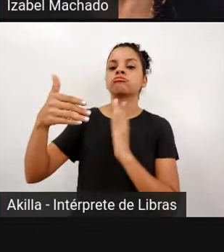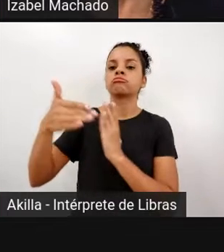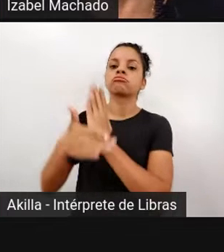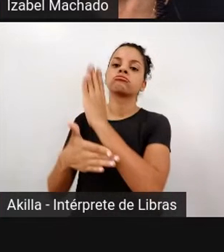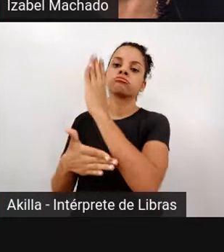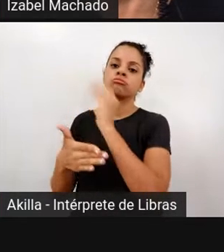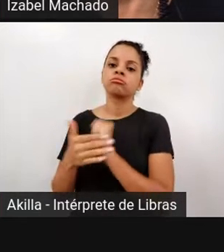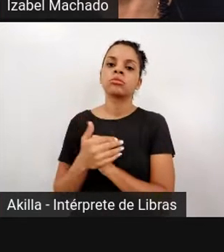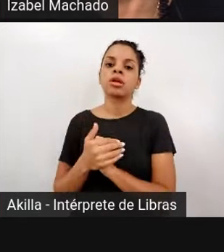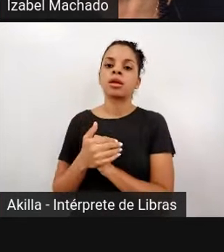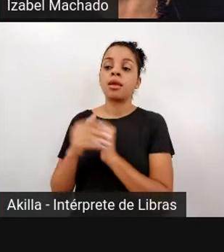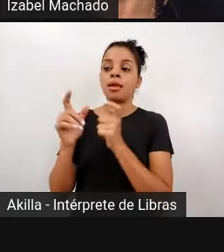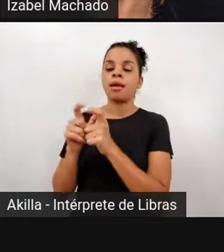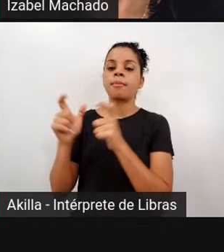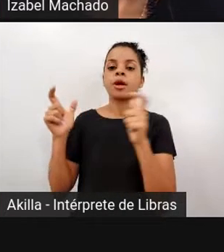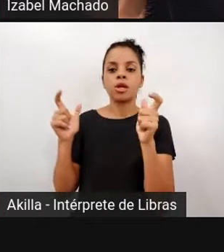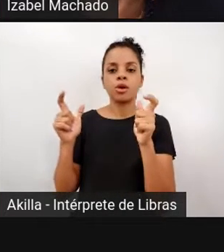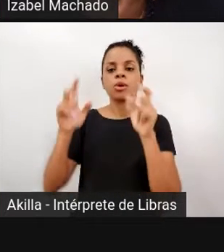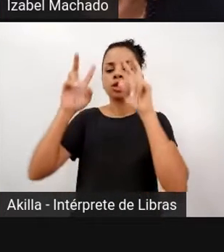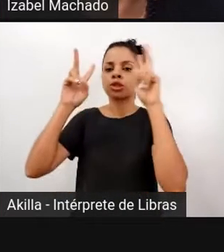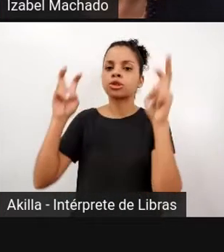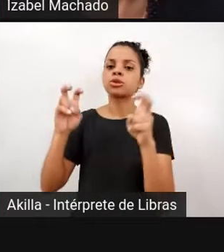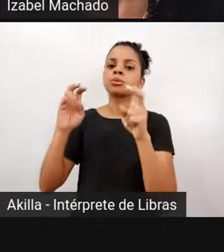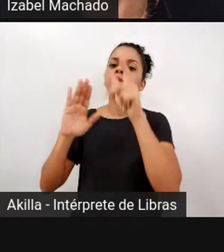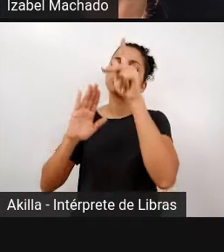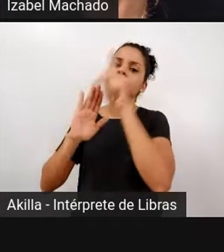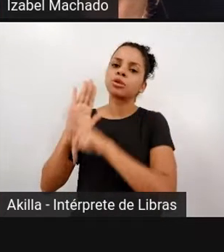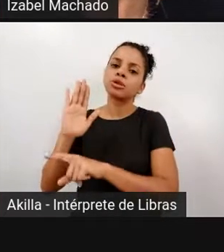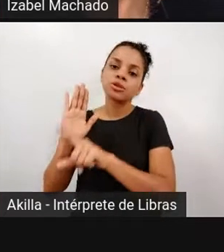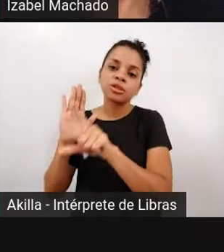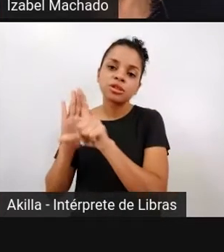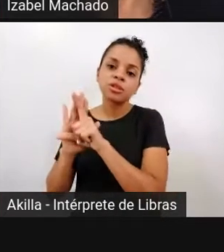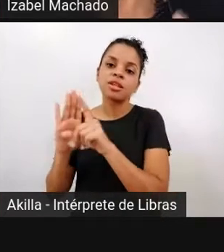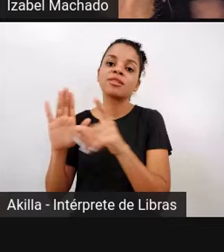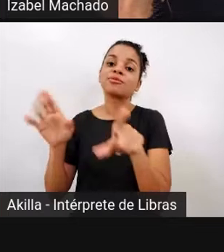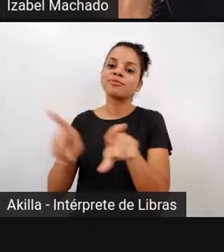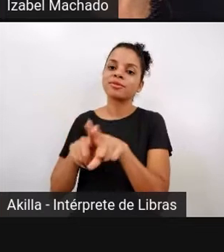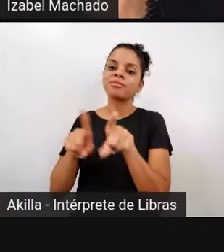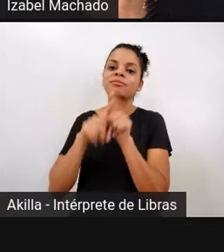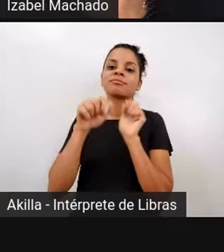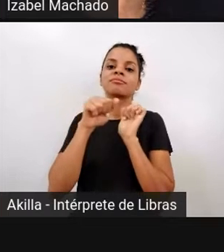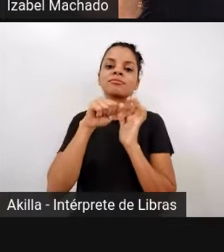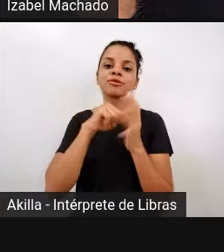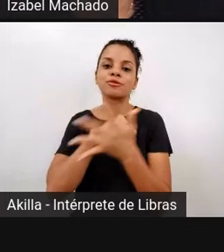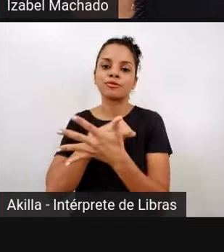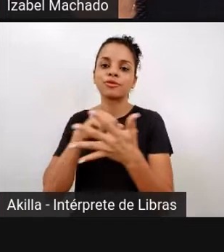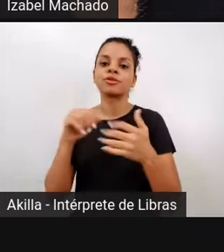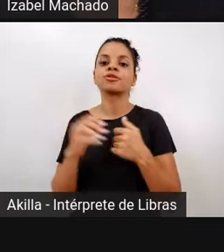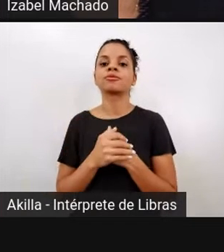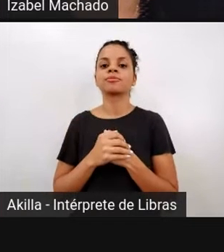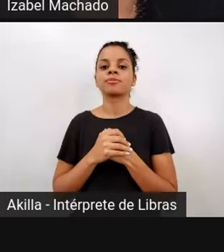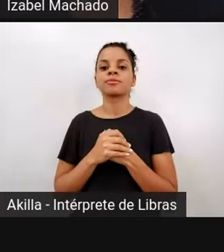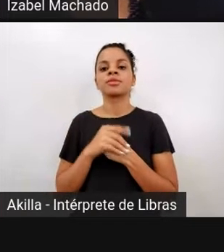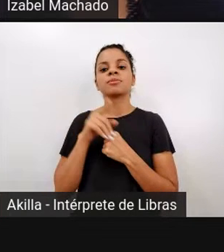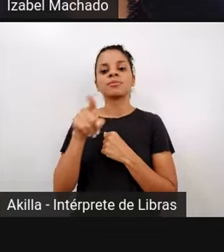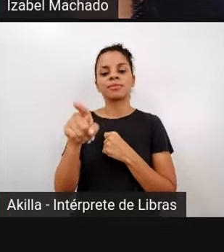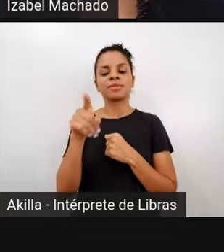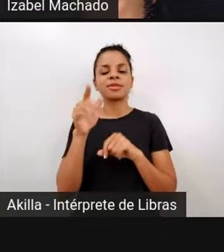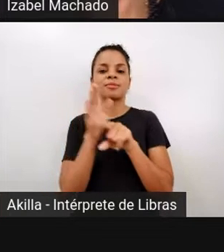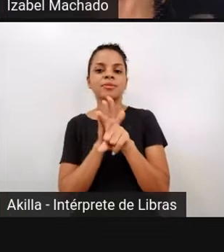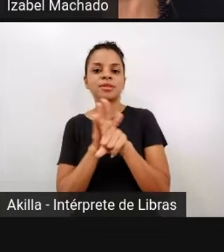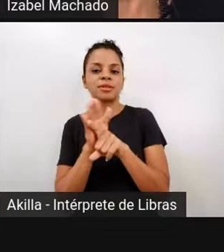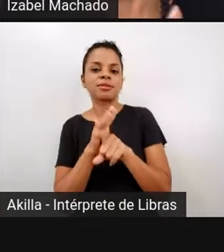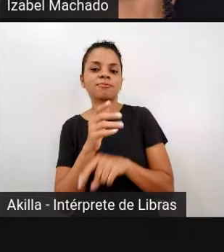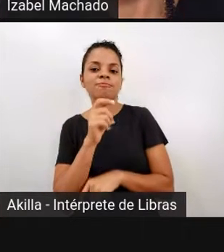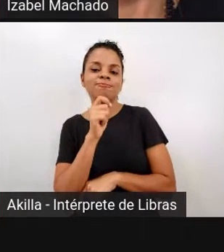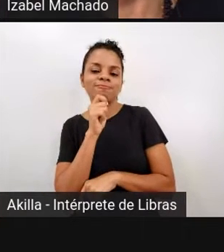a projetos e processos legislativos, inclusive sobre a Covid. Claro que, como a pesquisa está em fase inicial, a